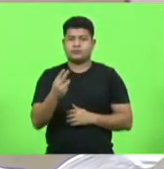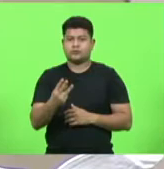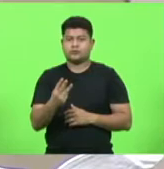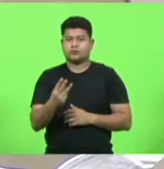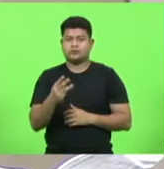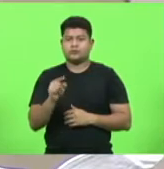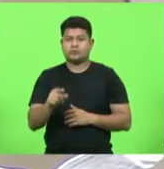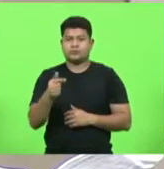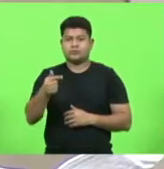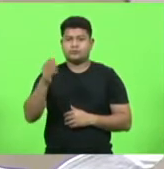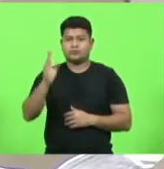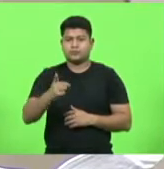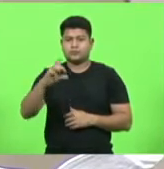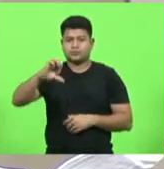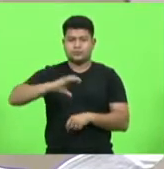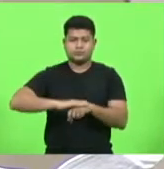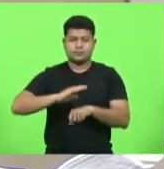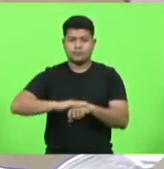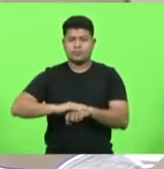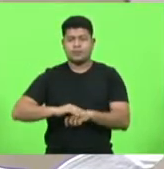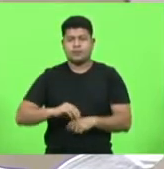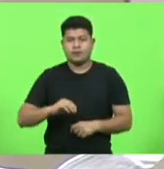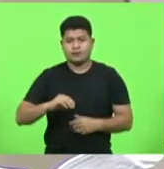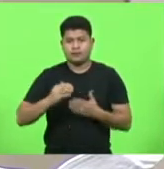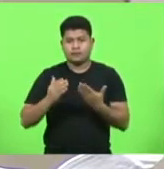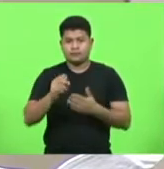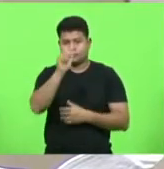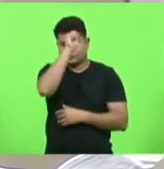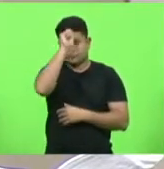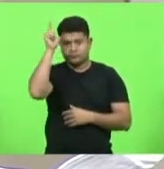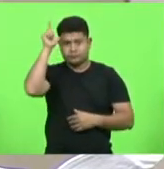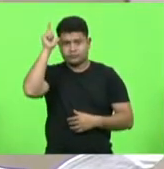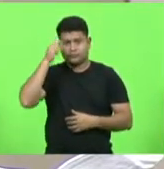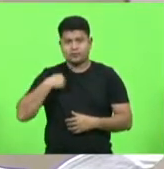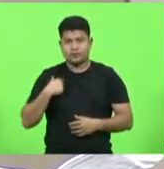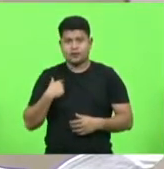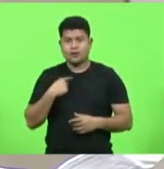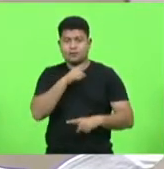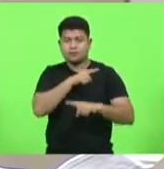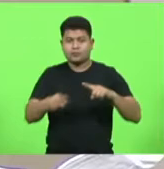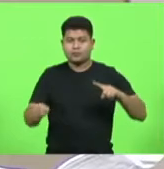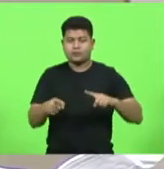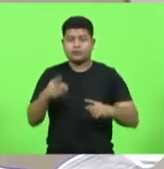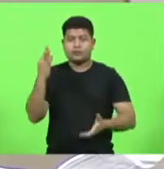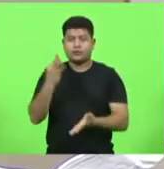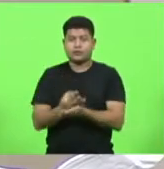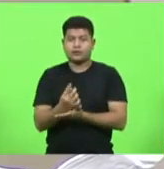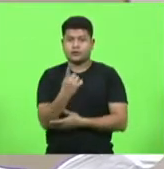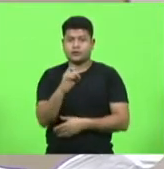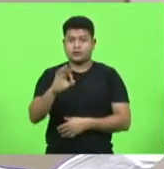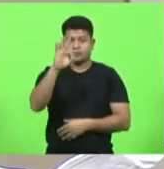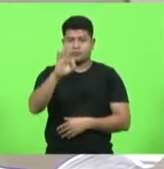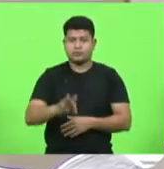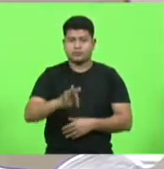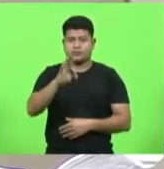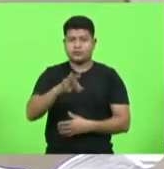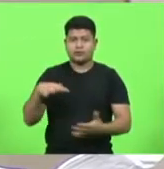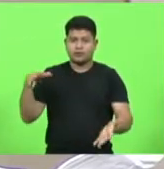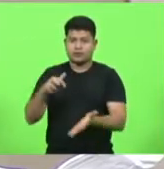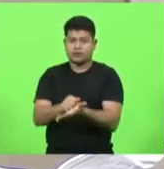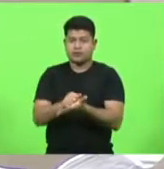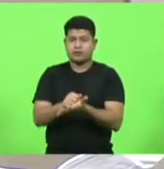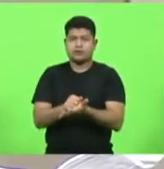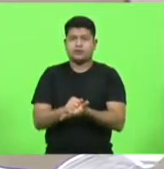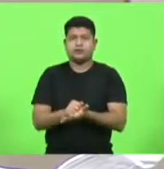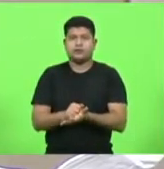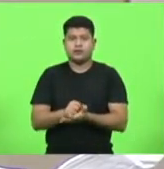243.7/2019. Autoria, deputado Altair Silva, proíbe a cobrança de taxa superior a 10% do valor pago a título de matrícula em caso